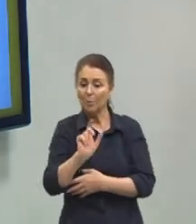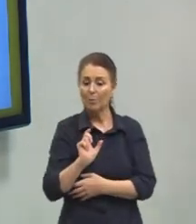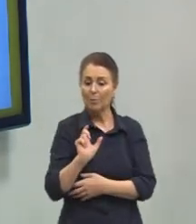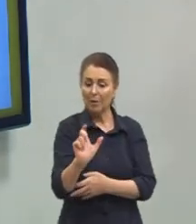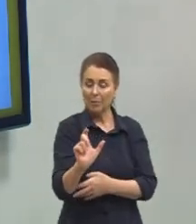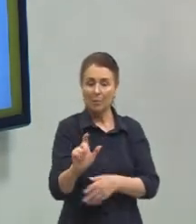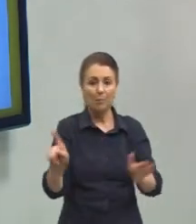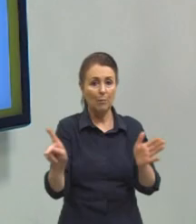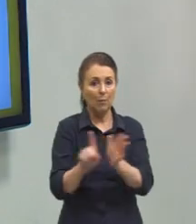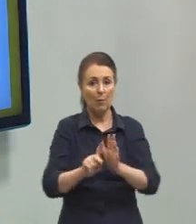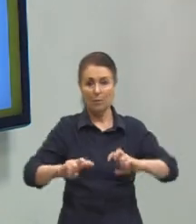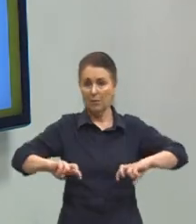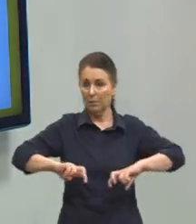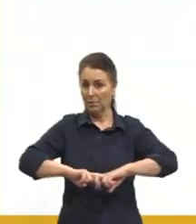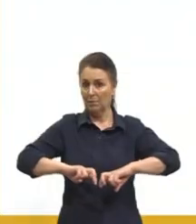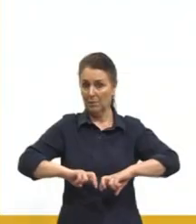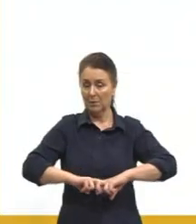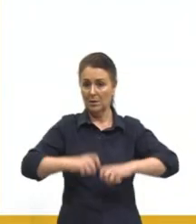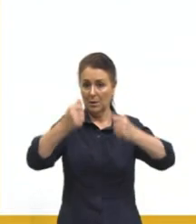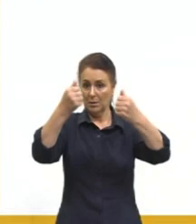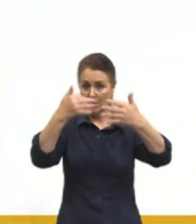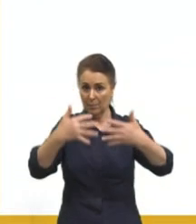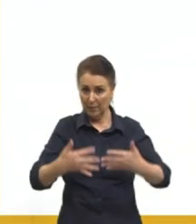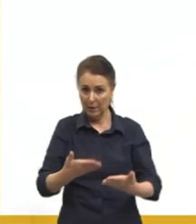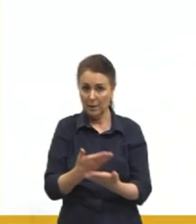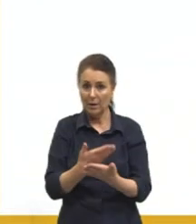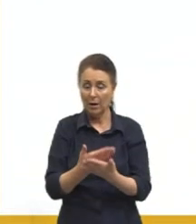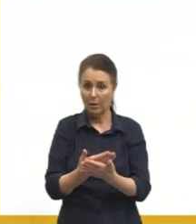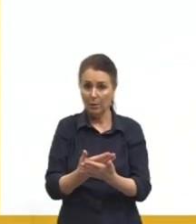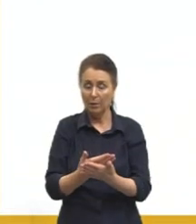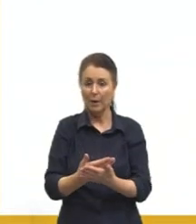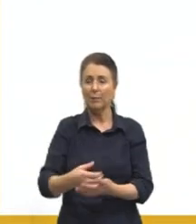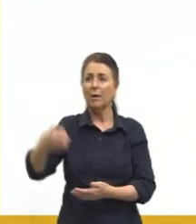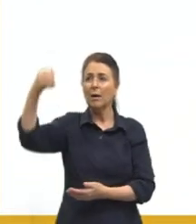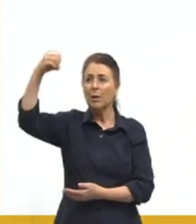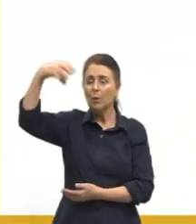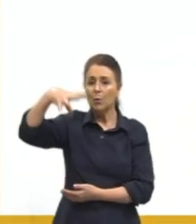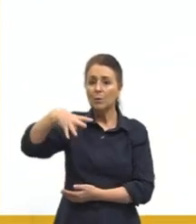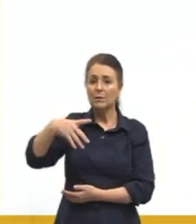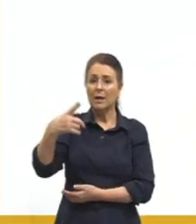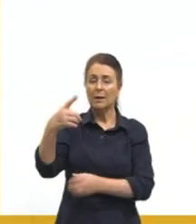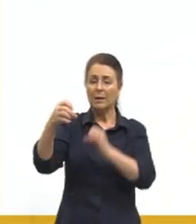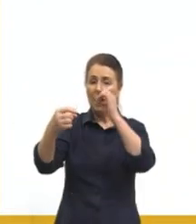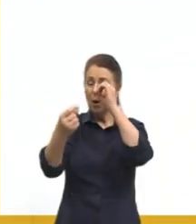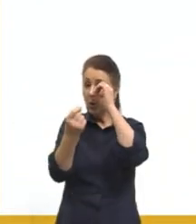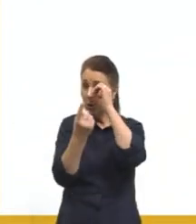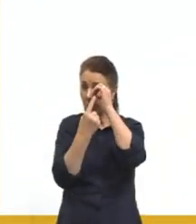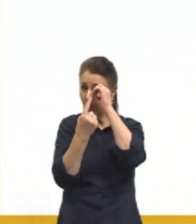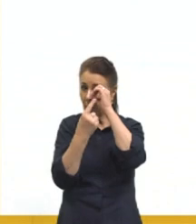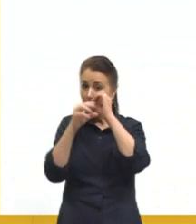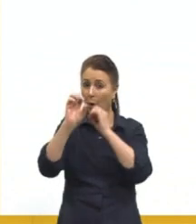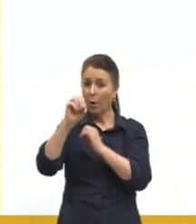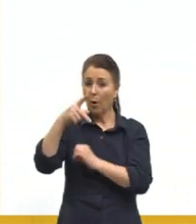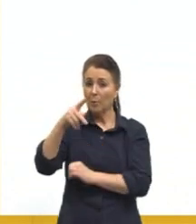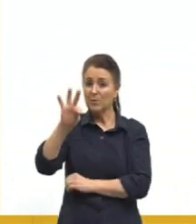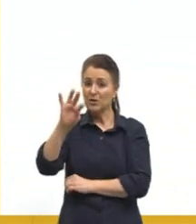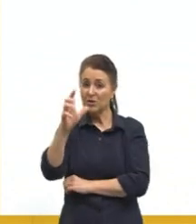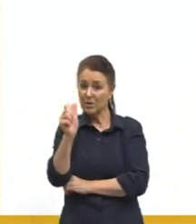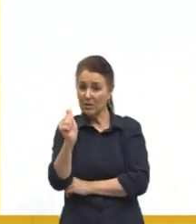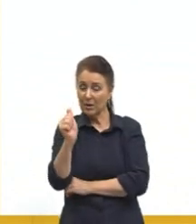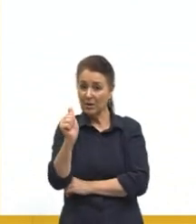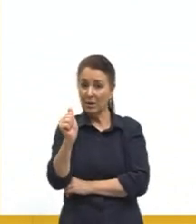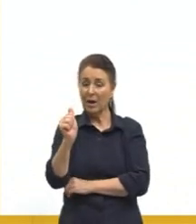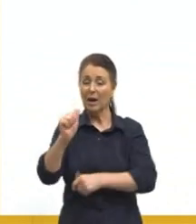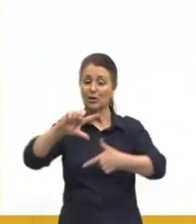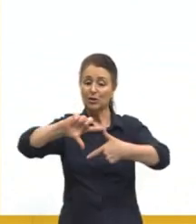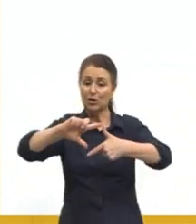física aqui e aí a gente falou na nossa aula de natureza da Luz de óptica geométrica e a última aula que é onde entra